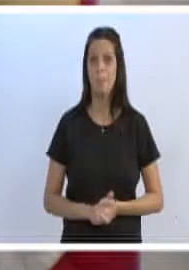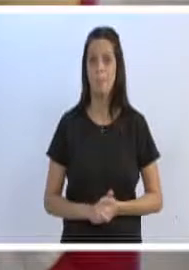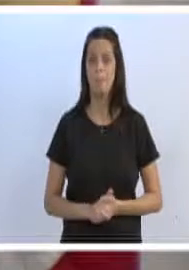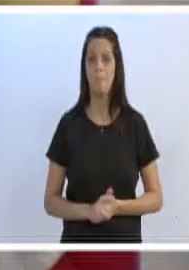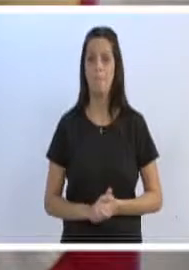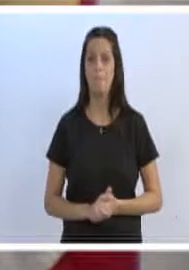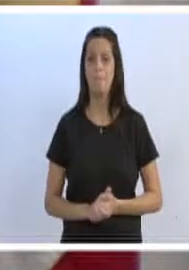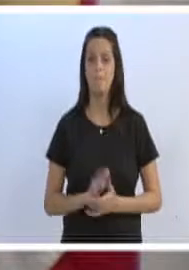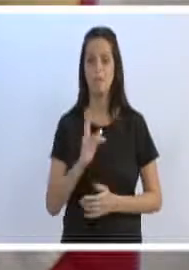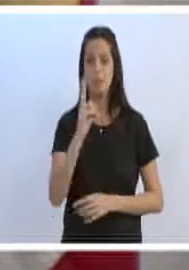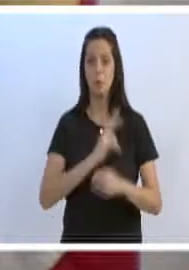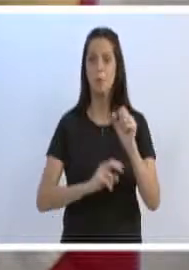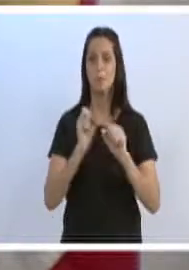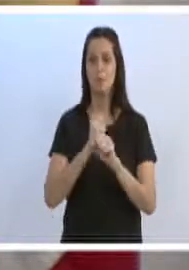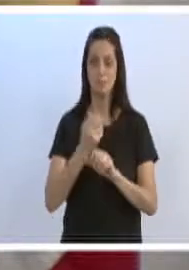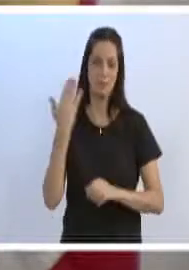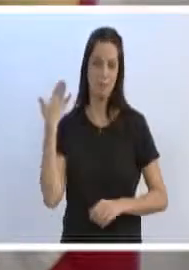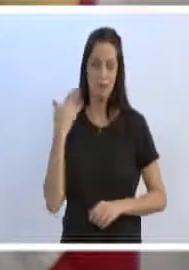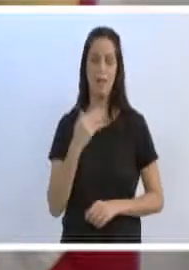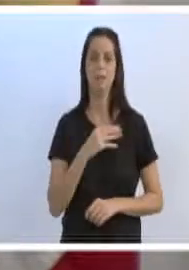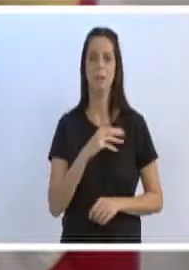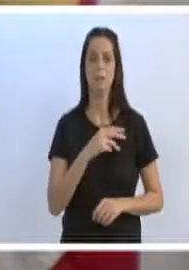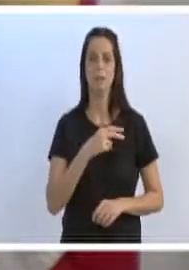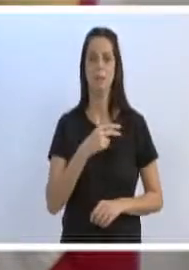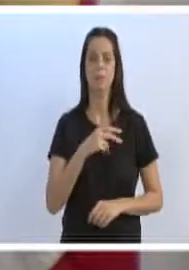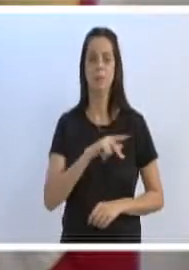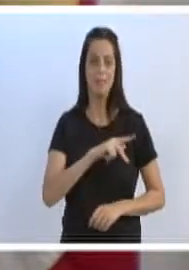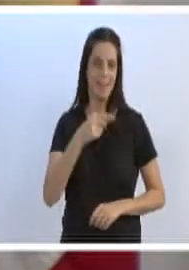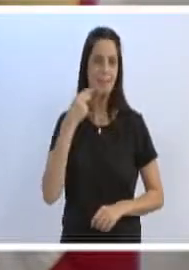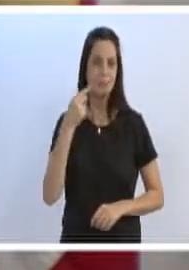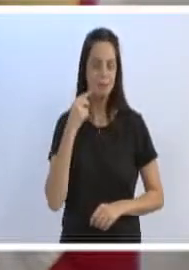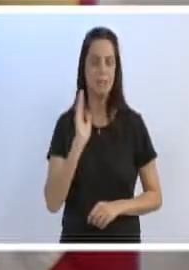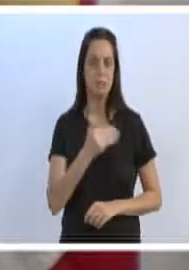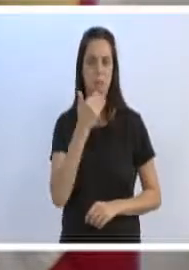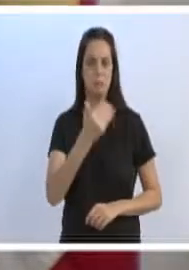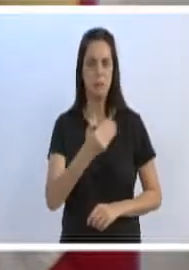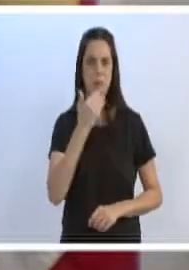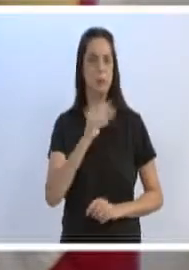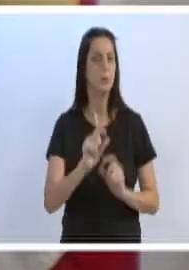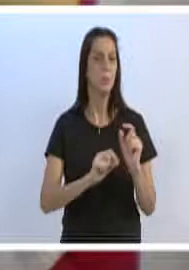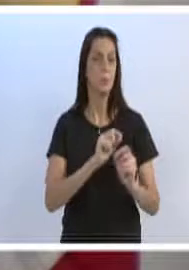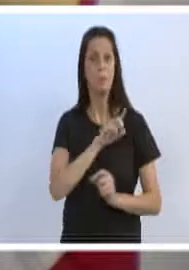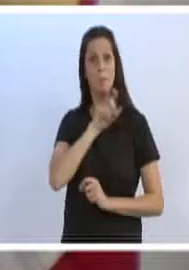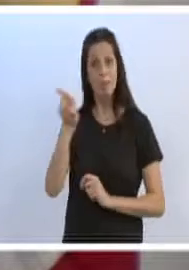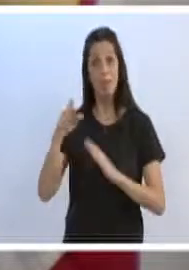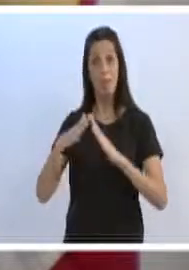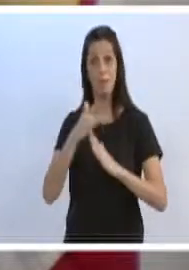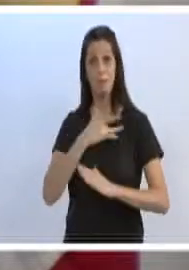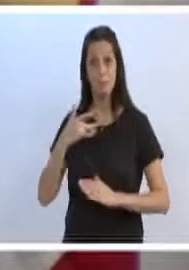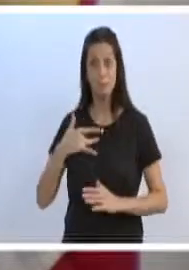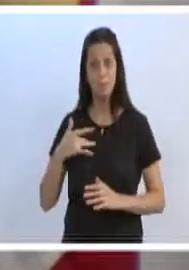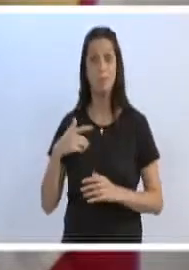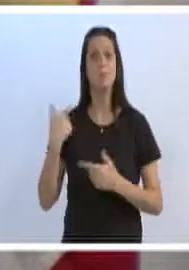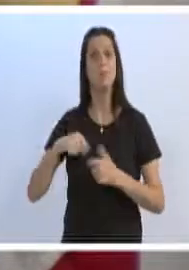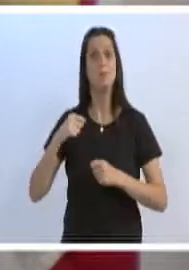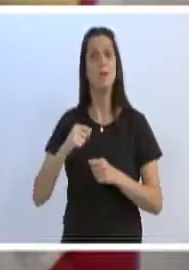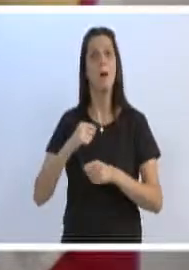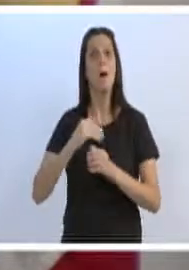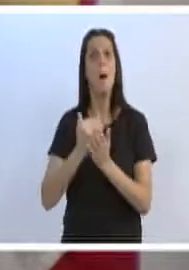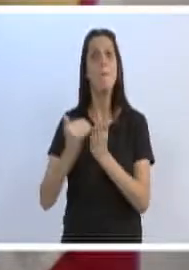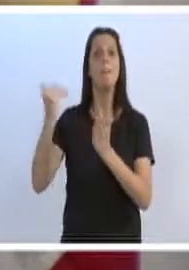estava falando com ela dois anos ele vem pedindo para que nós possamos ter um atendimento mais ampliado